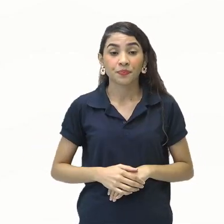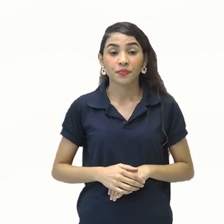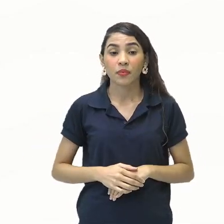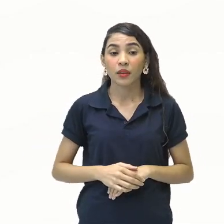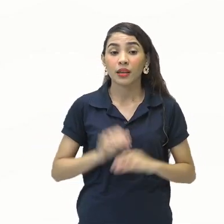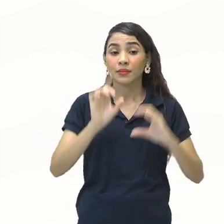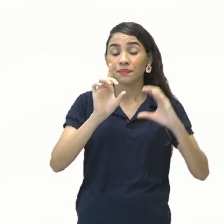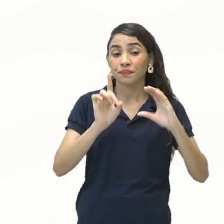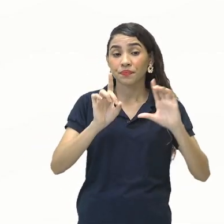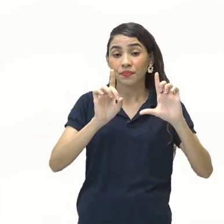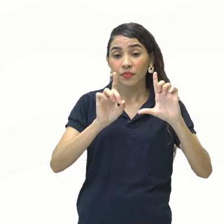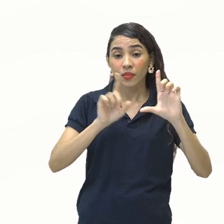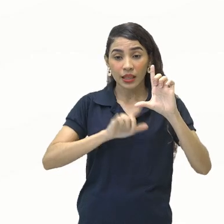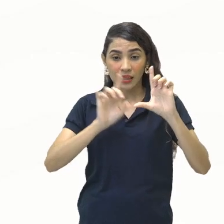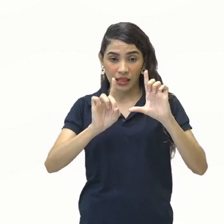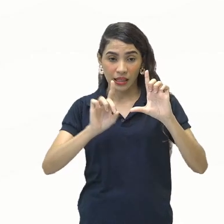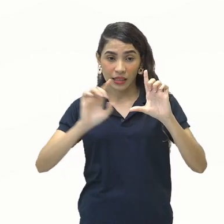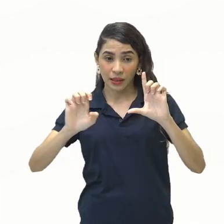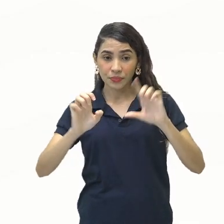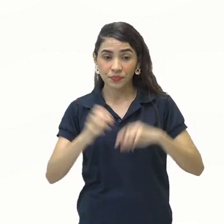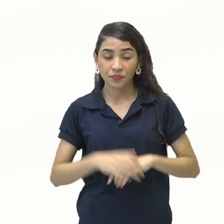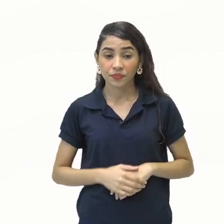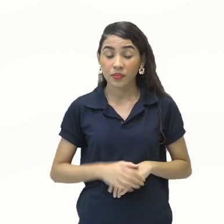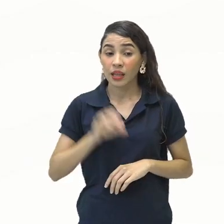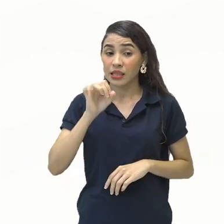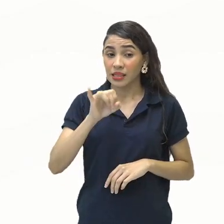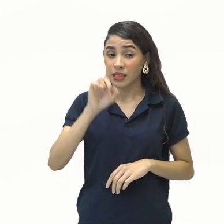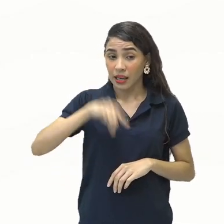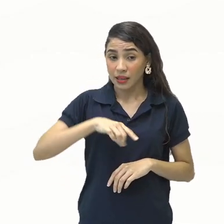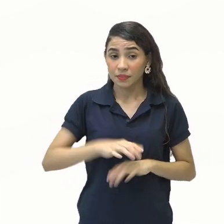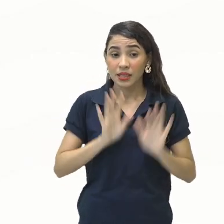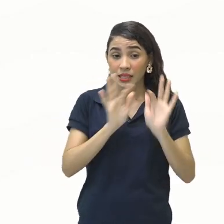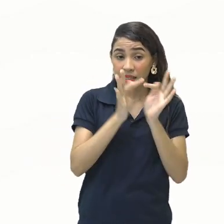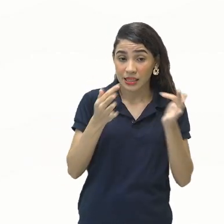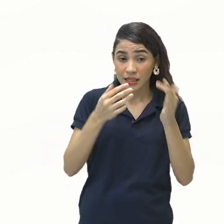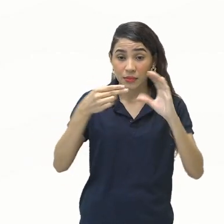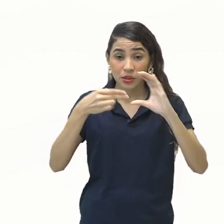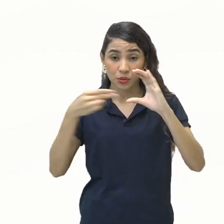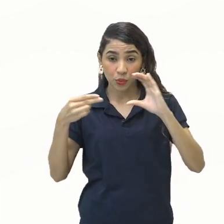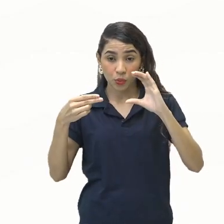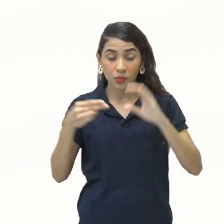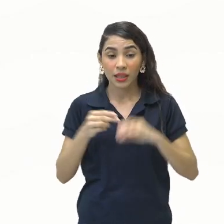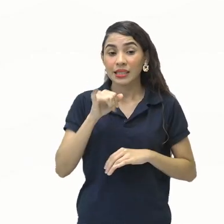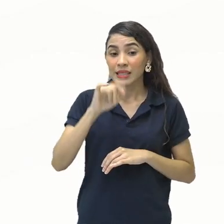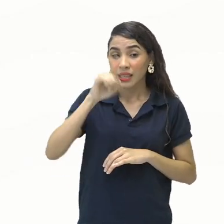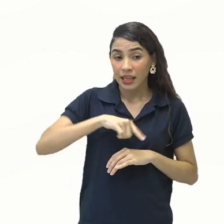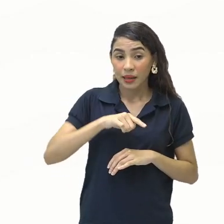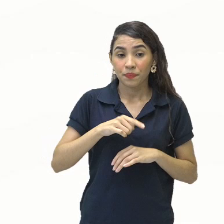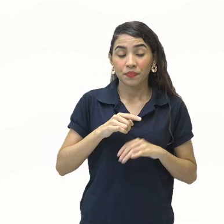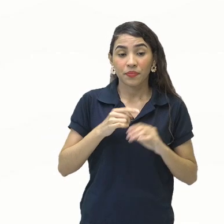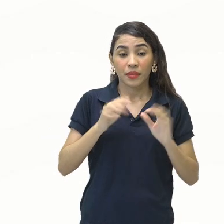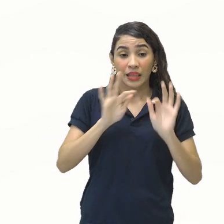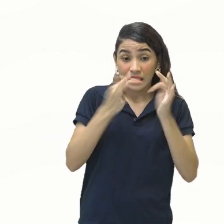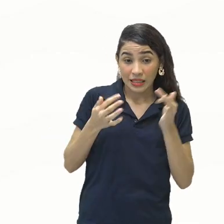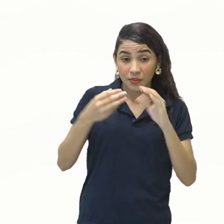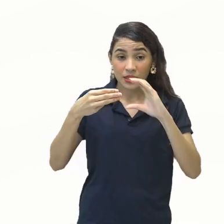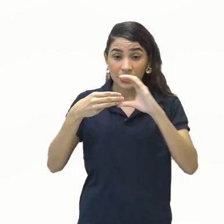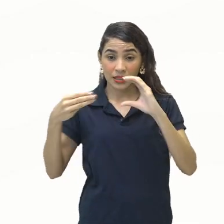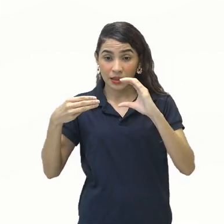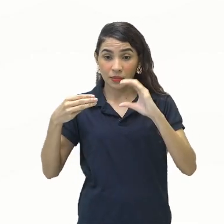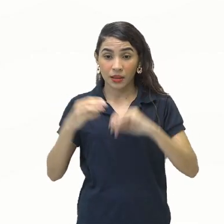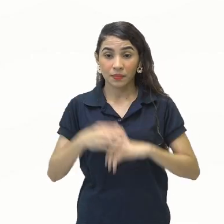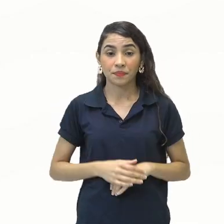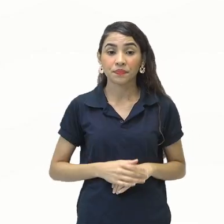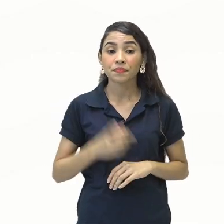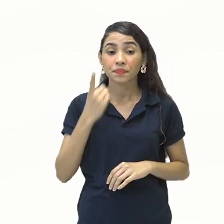fica entre a D e a E. Se é simples e duplas, se é simples e triplas. Vamos